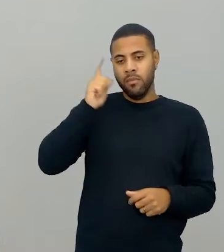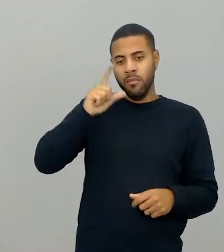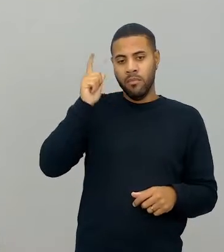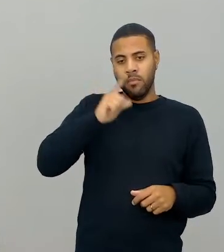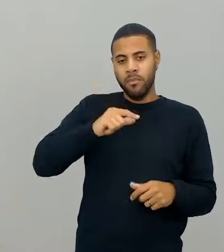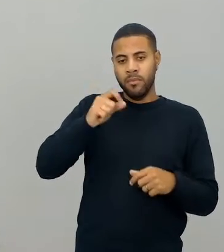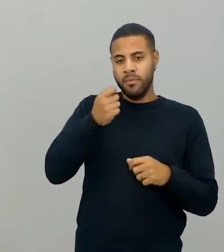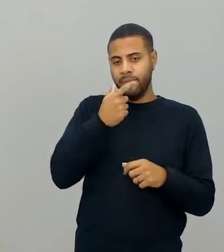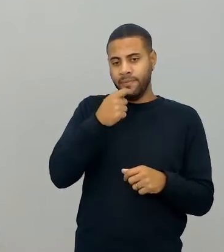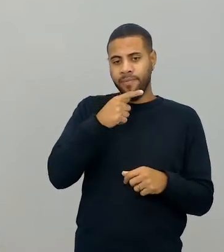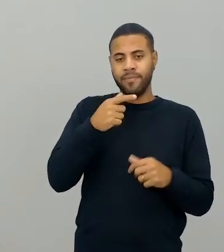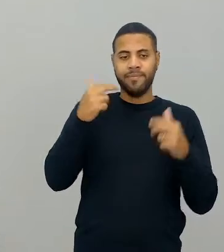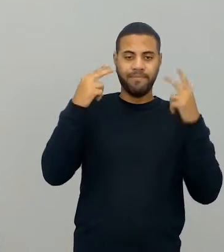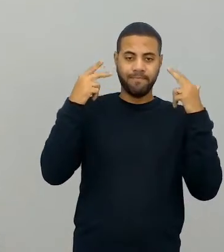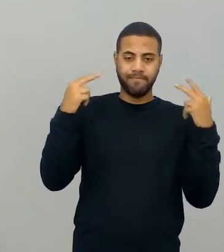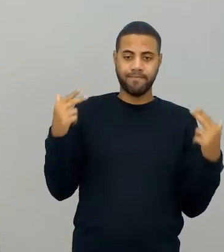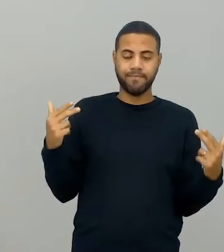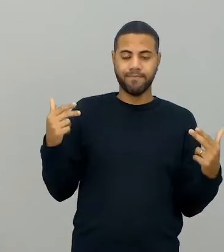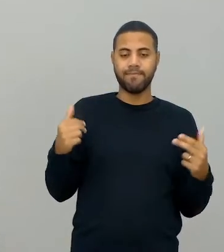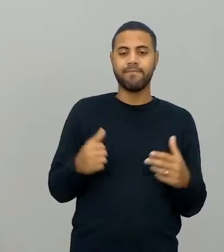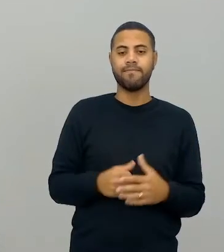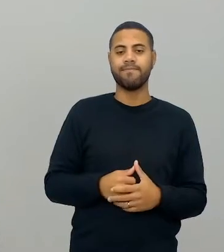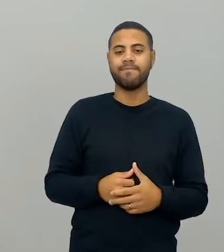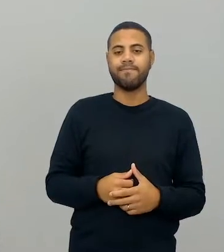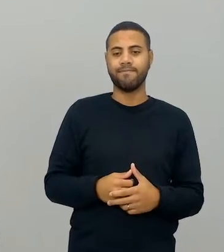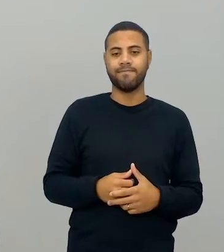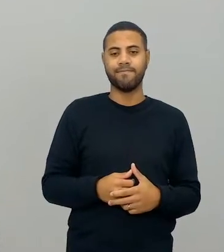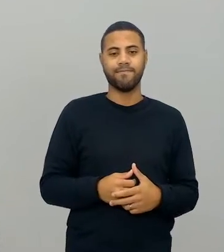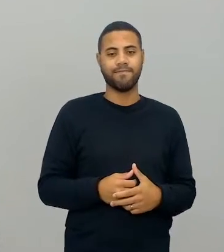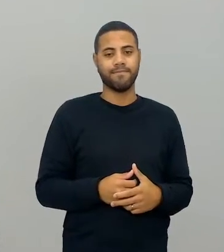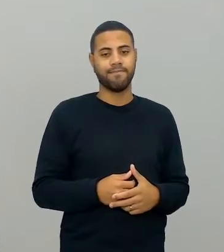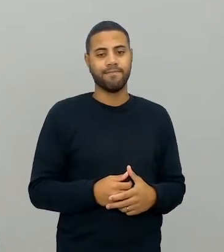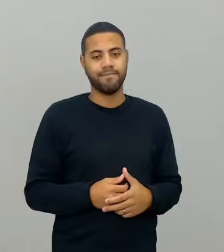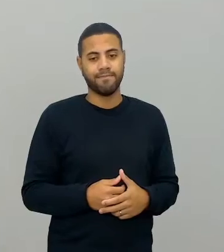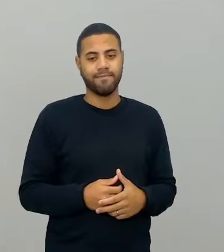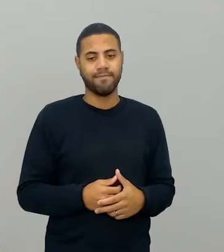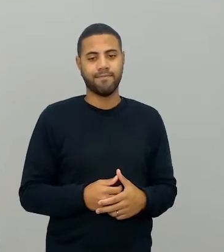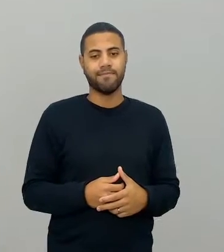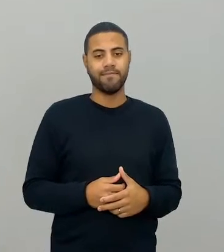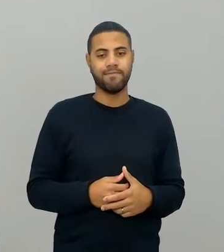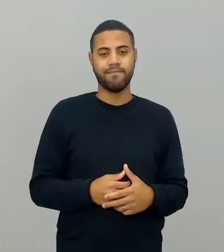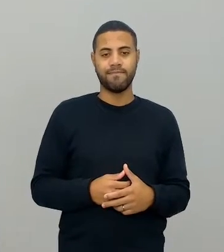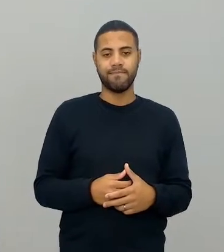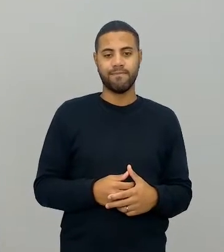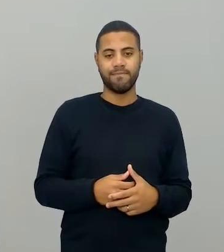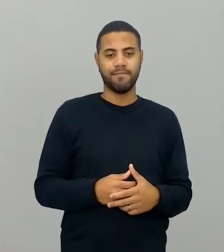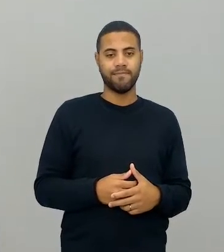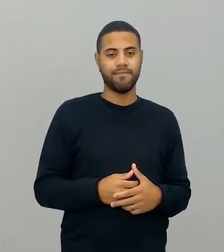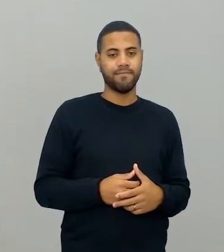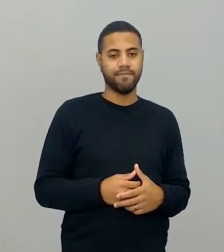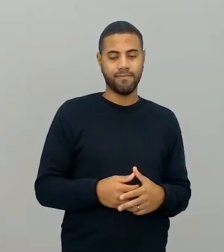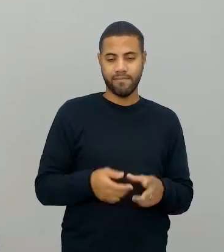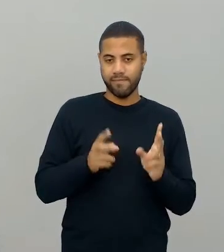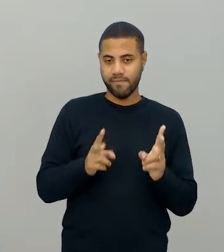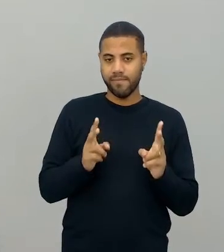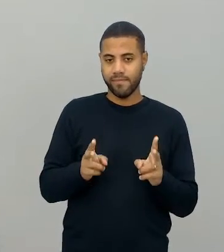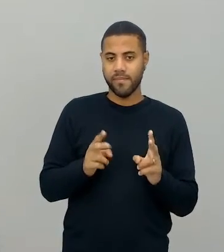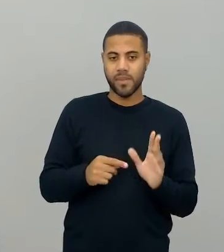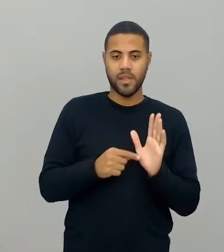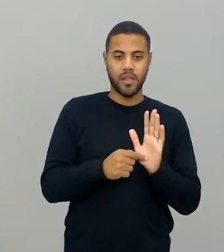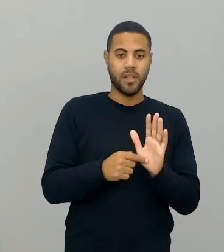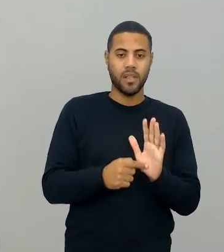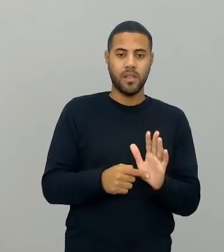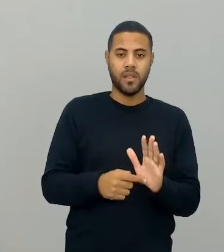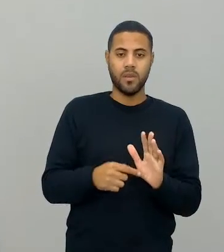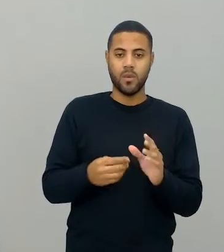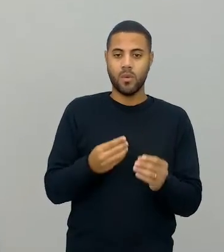medicamentos aí naturais, vamos dizer assim, né? Então, isso já vem ganhando mais espaço também até na